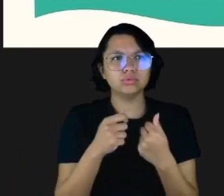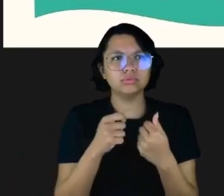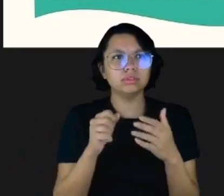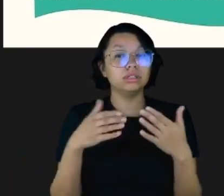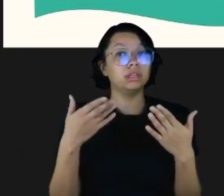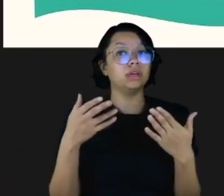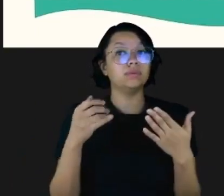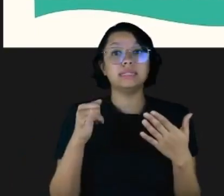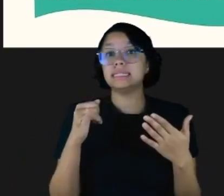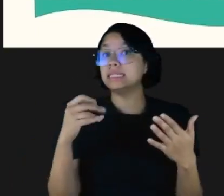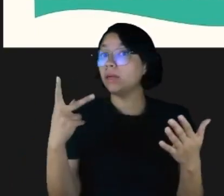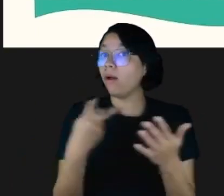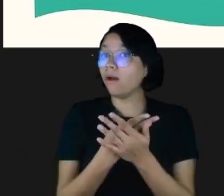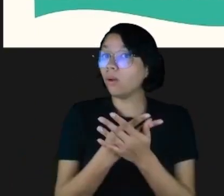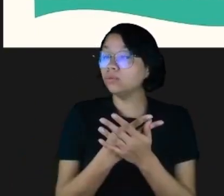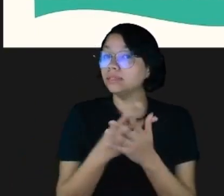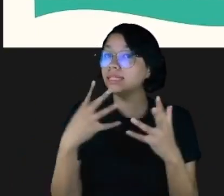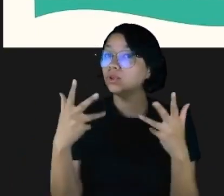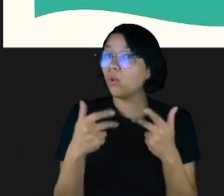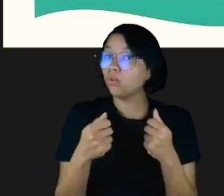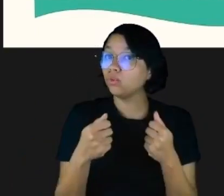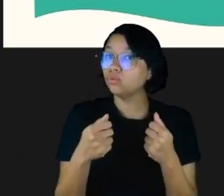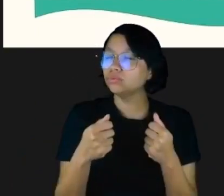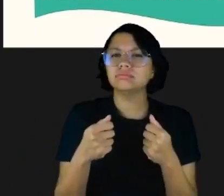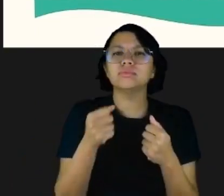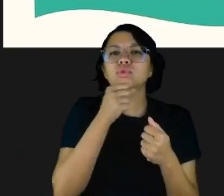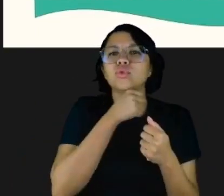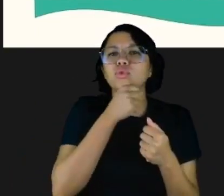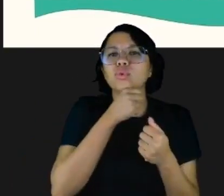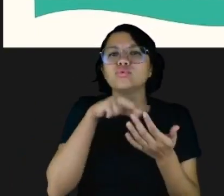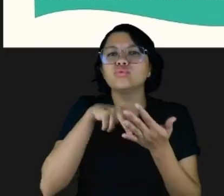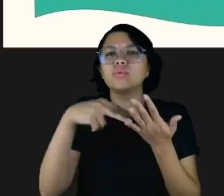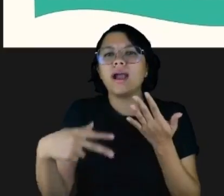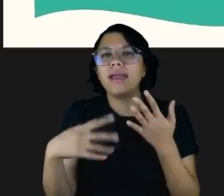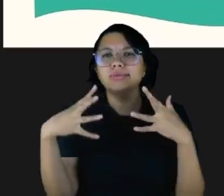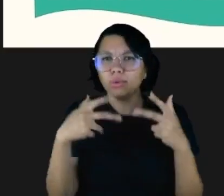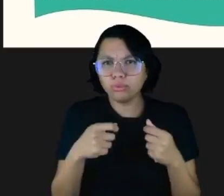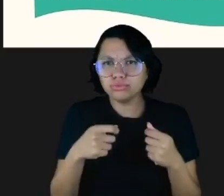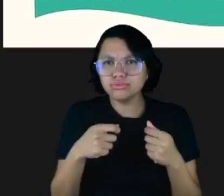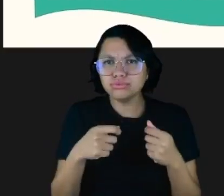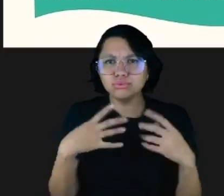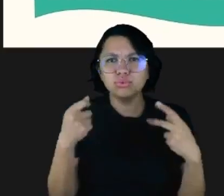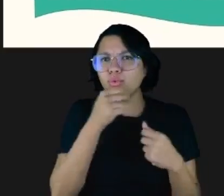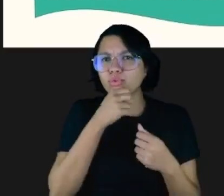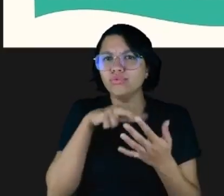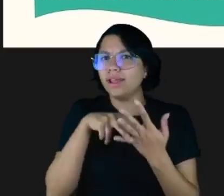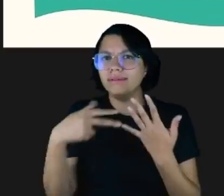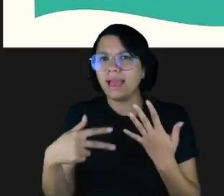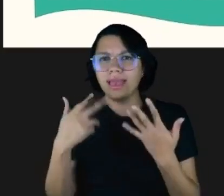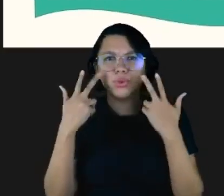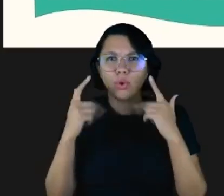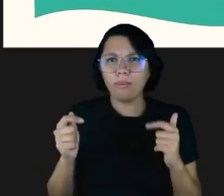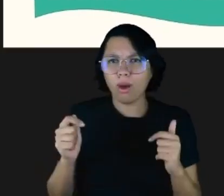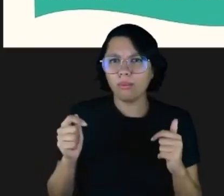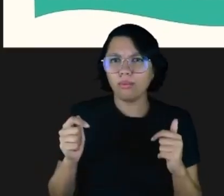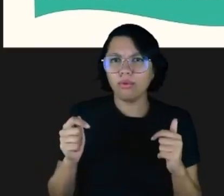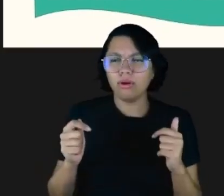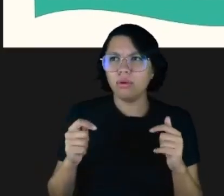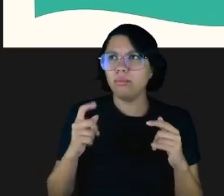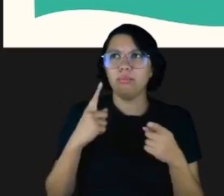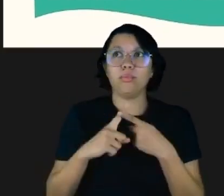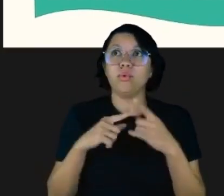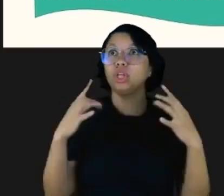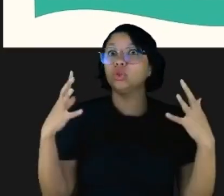com todos, todo idoso cai. É uma regra. Todo velho cai. Cair é normal, porque todos os idosos